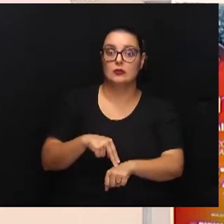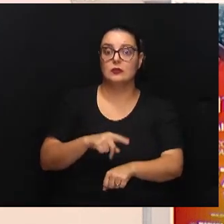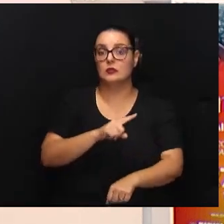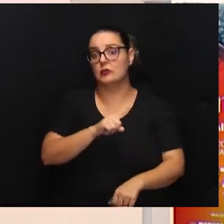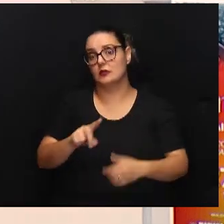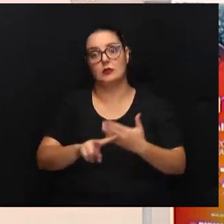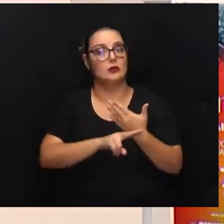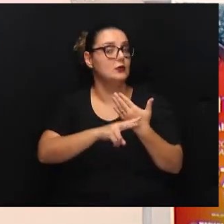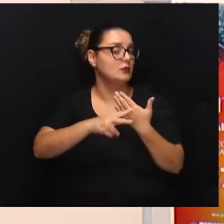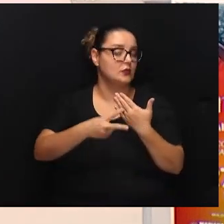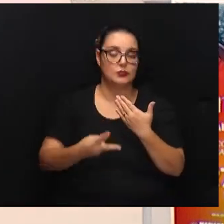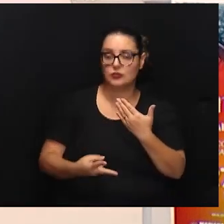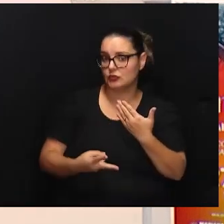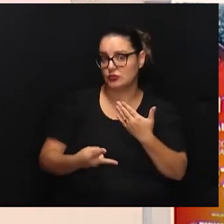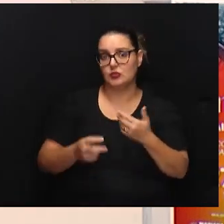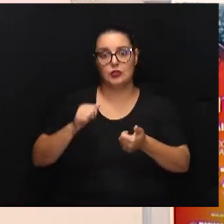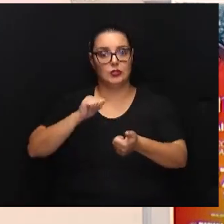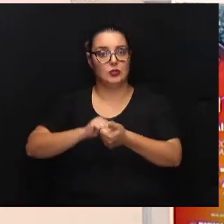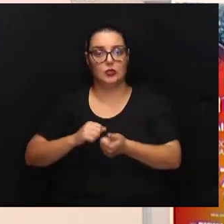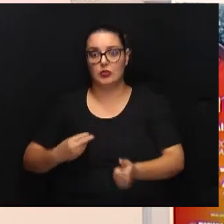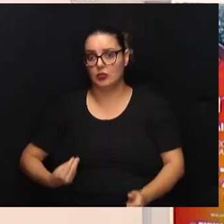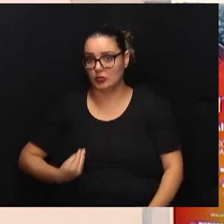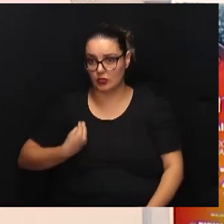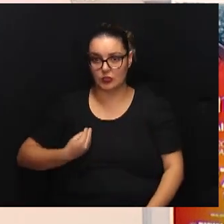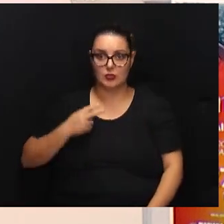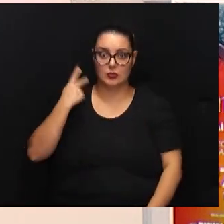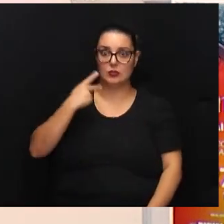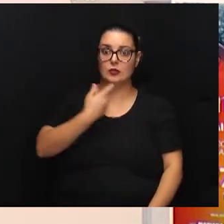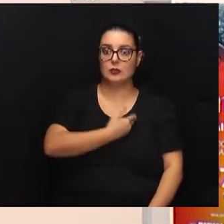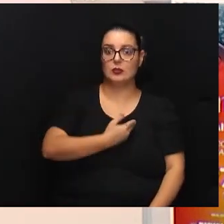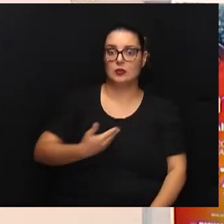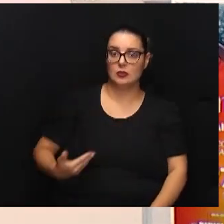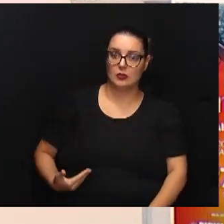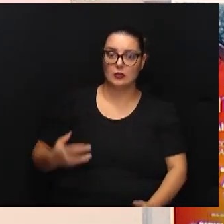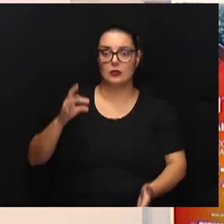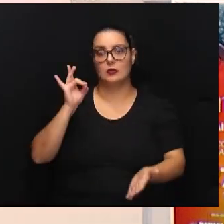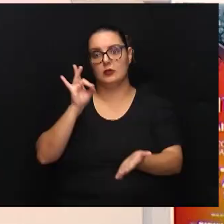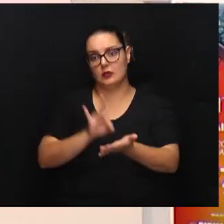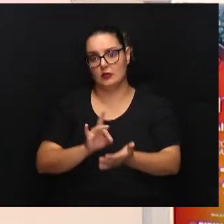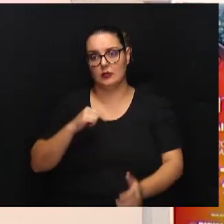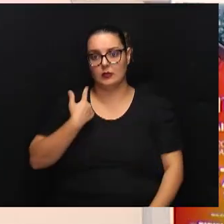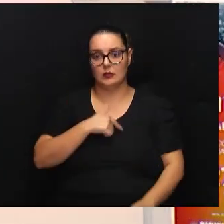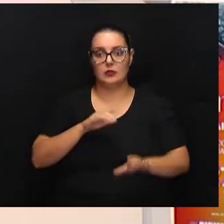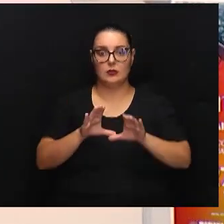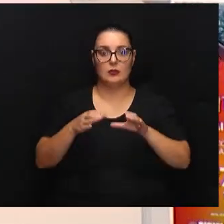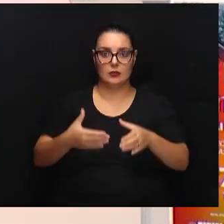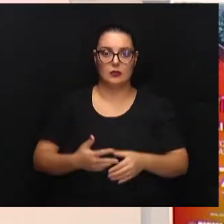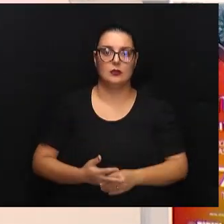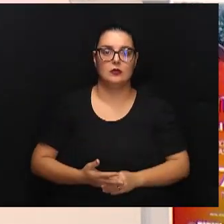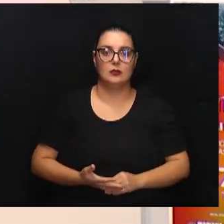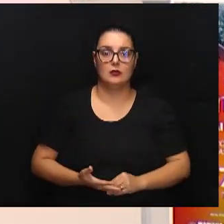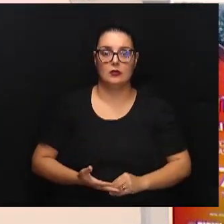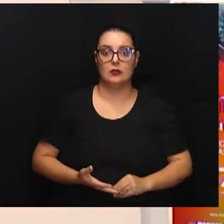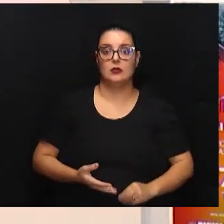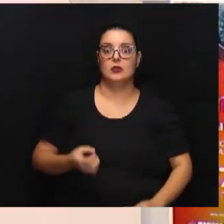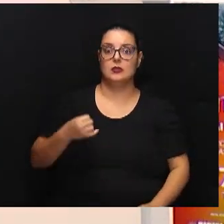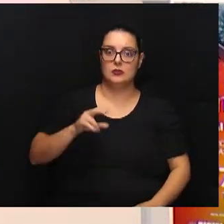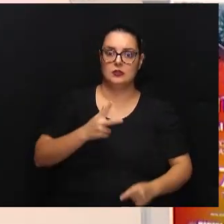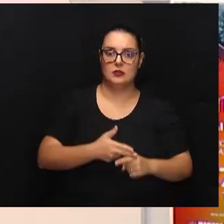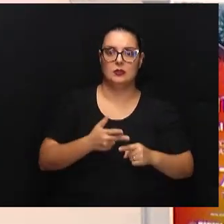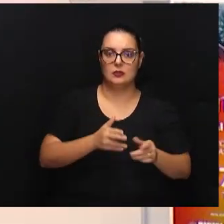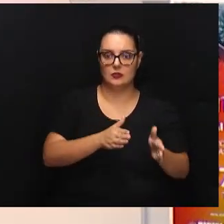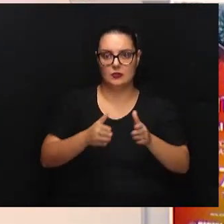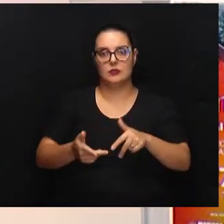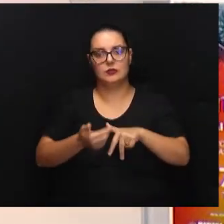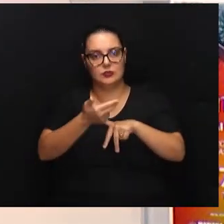vida, em política pública real para a nossa comunidade. E se eu fizer o recorte de gênero e raça, o negócio fica